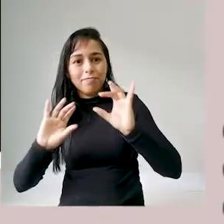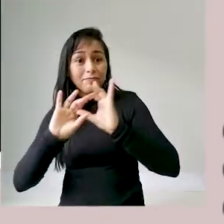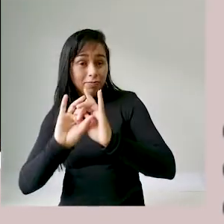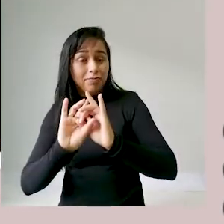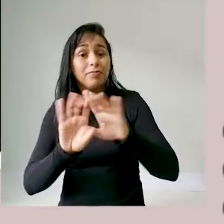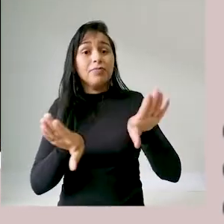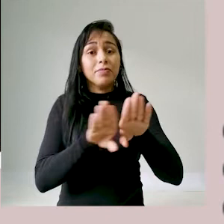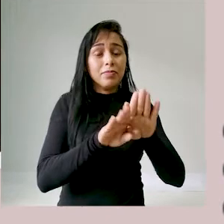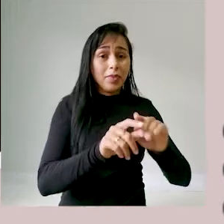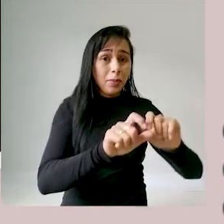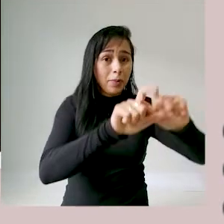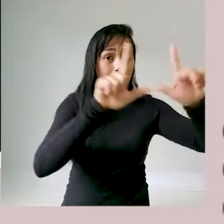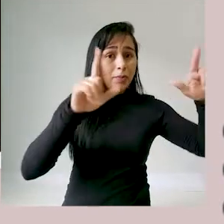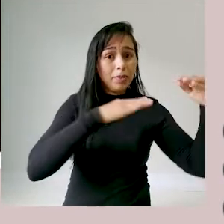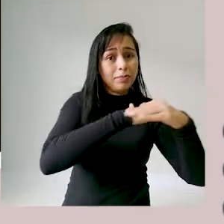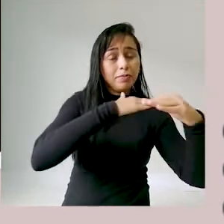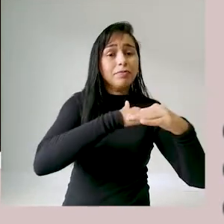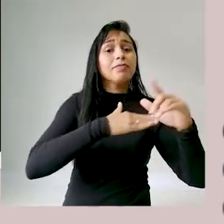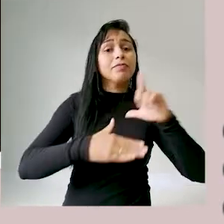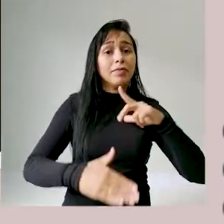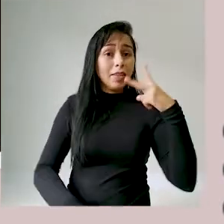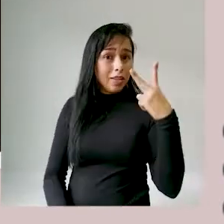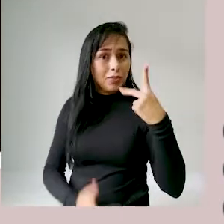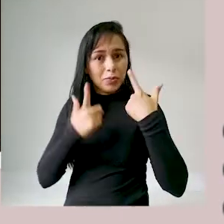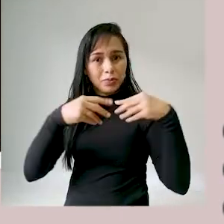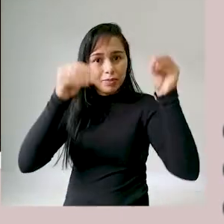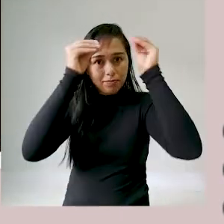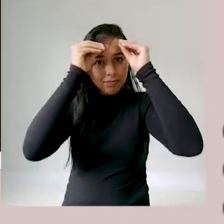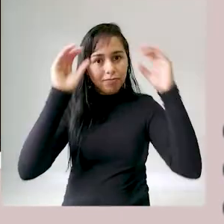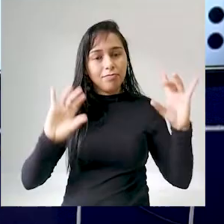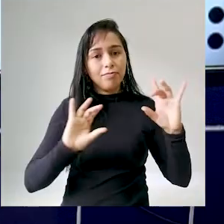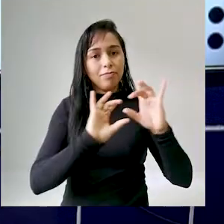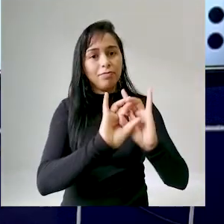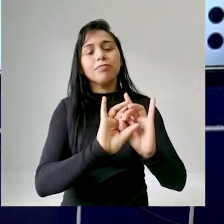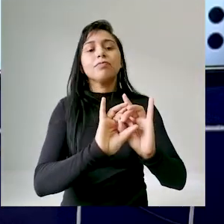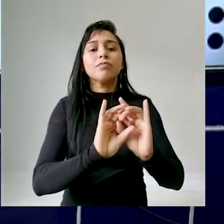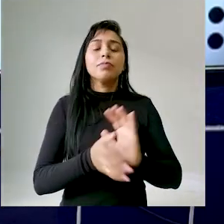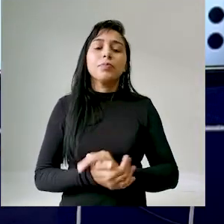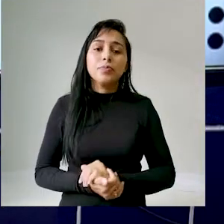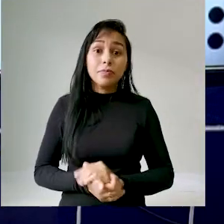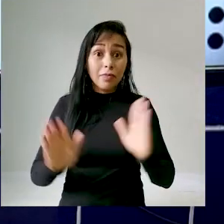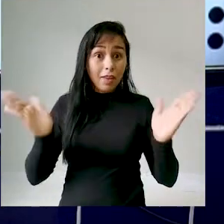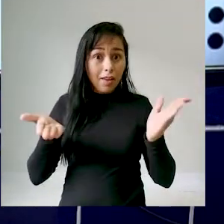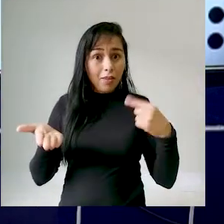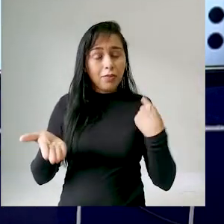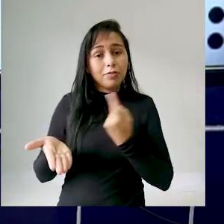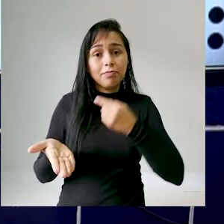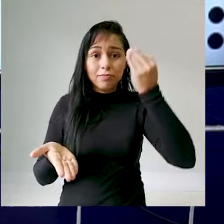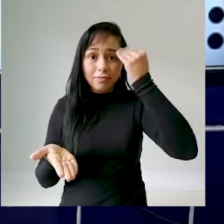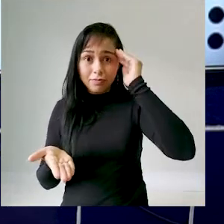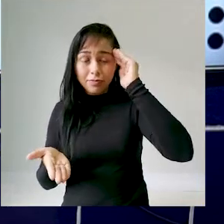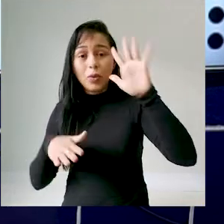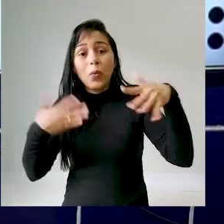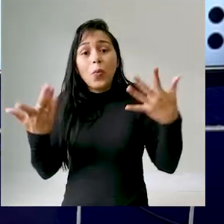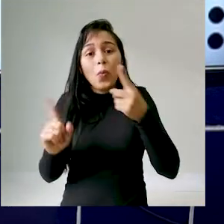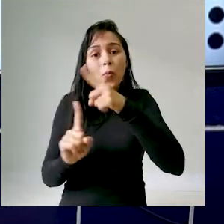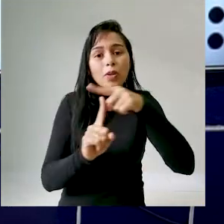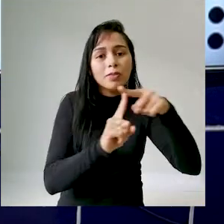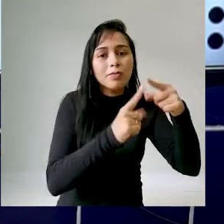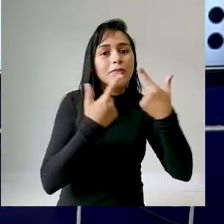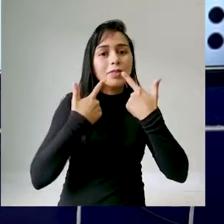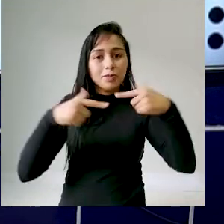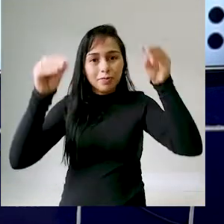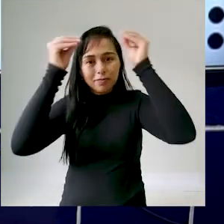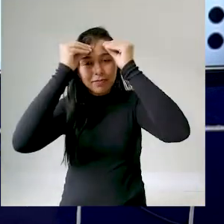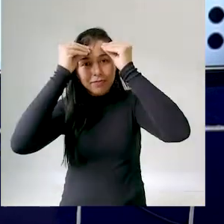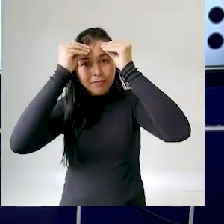Assim como nessa placa de trânsito, utilizamos as duas linguagens. Agora que a gente já entendeu quais são os tipos de linguagem,